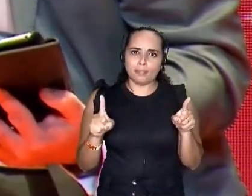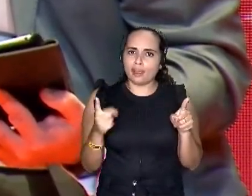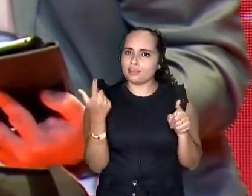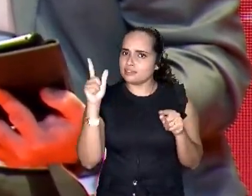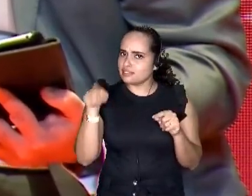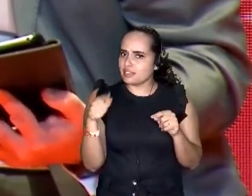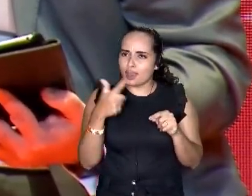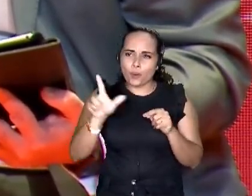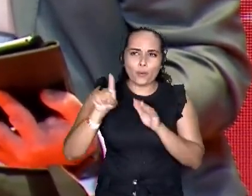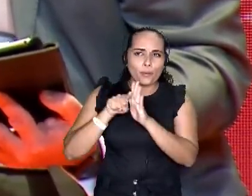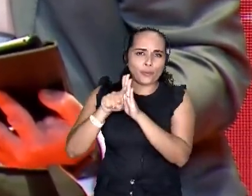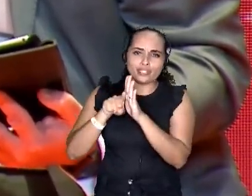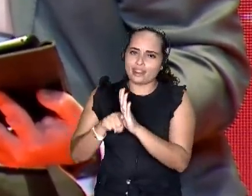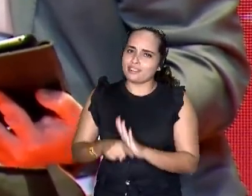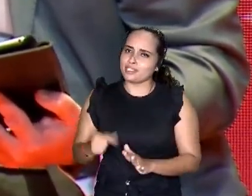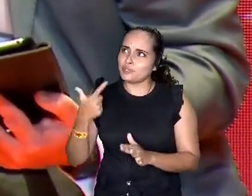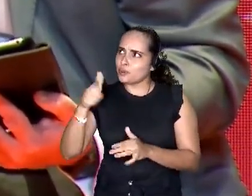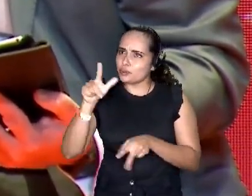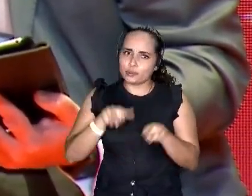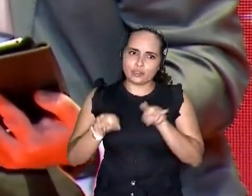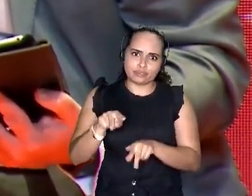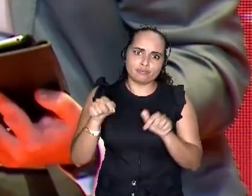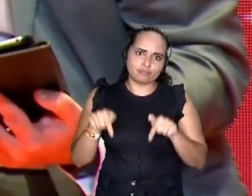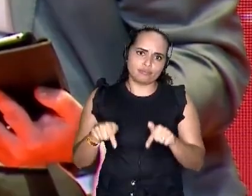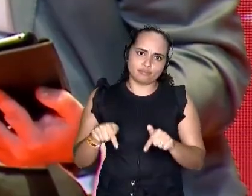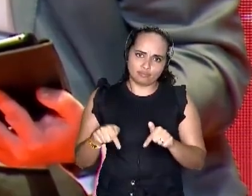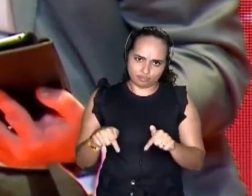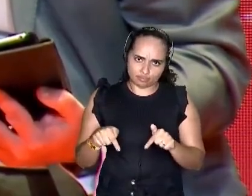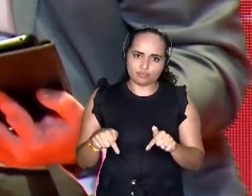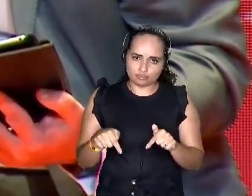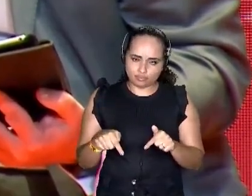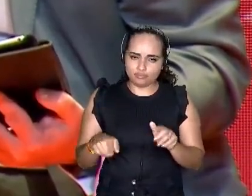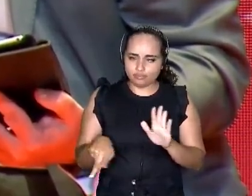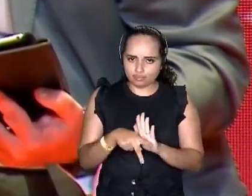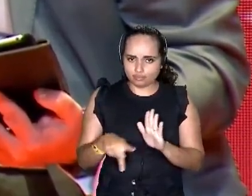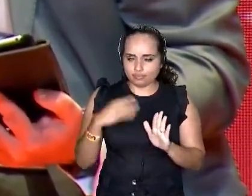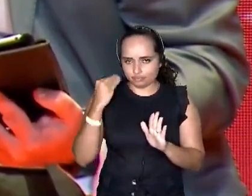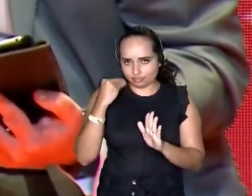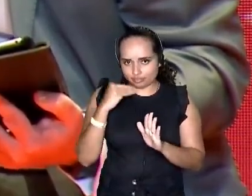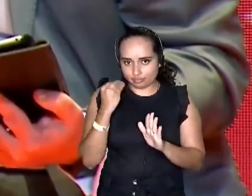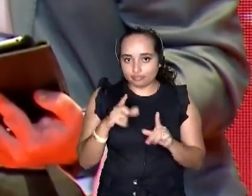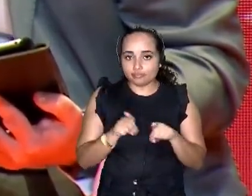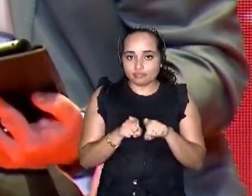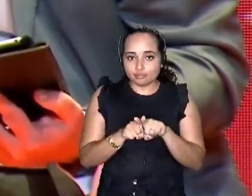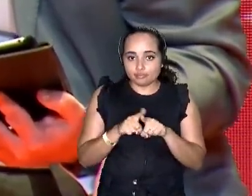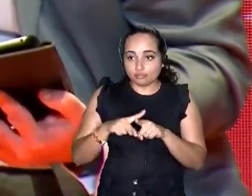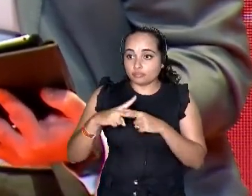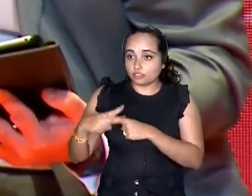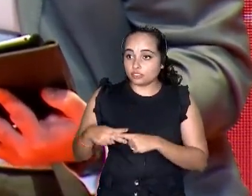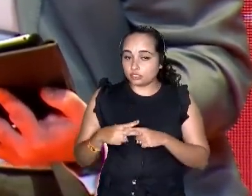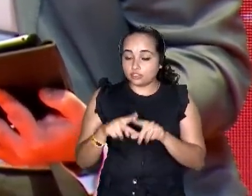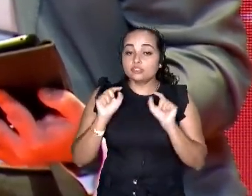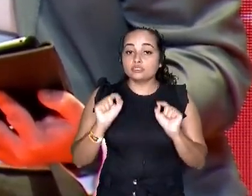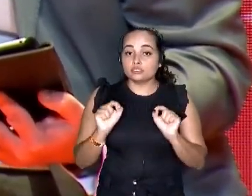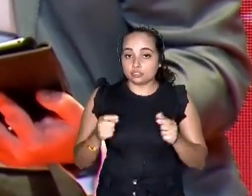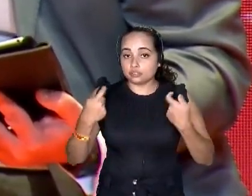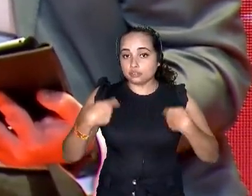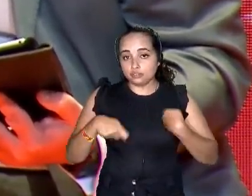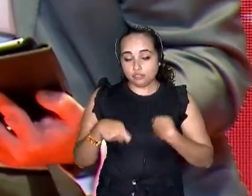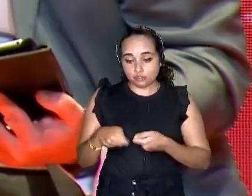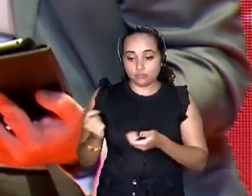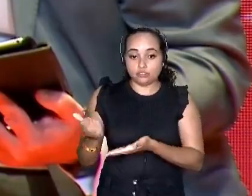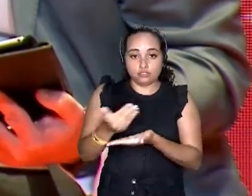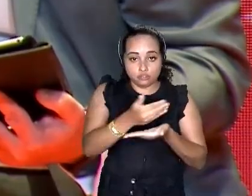outra análise, é um outro olhar agora, né, no estudo de preço de transferência. E o ferramental, sim, vamos ter que buscar